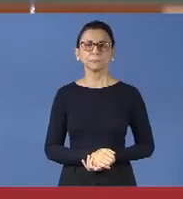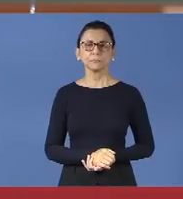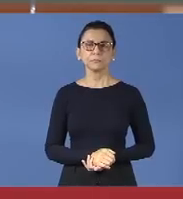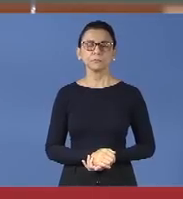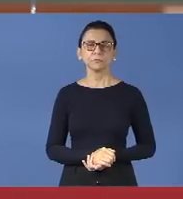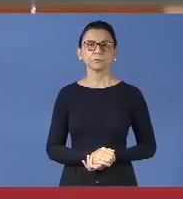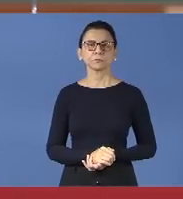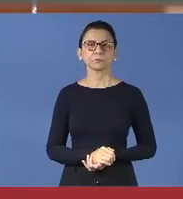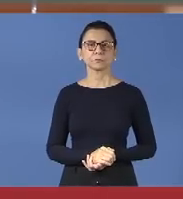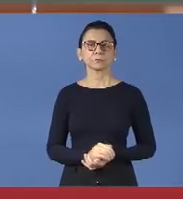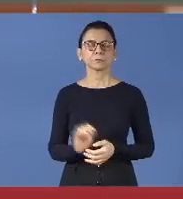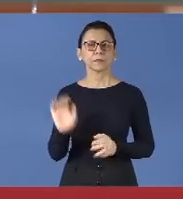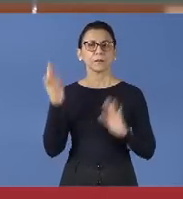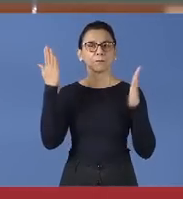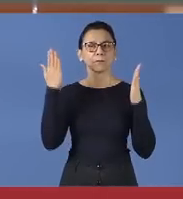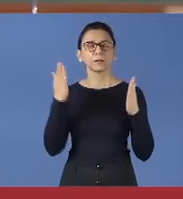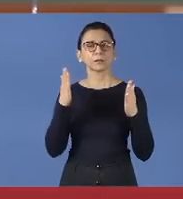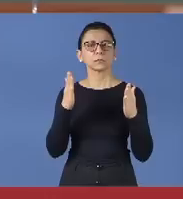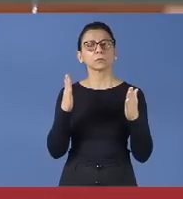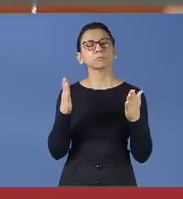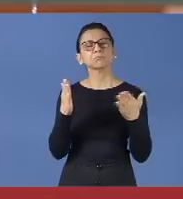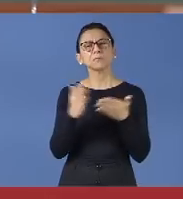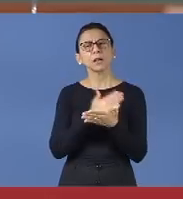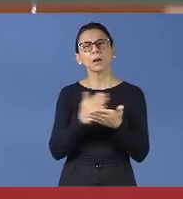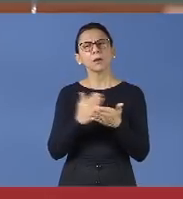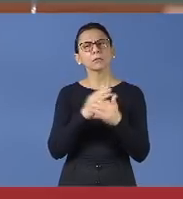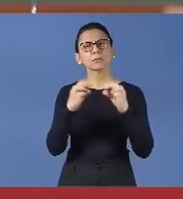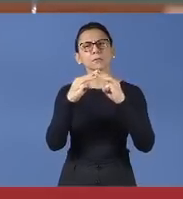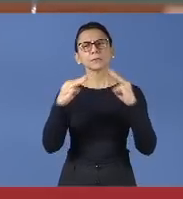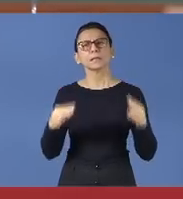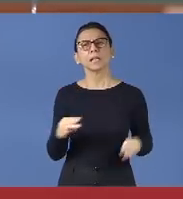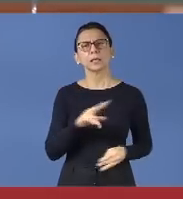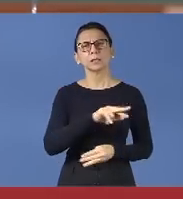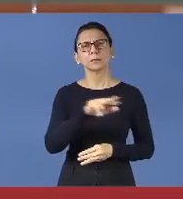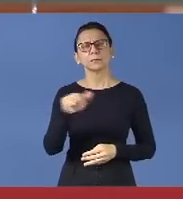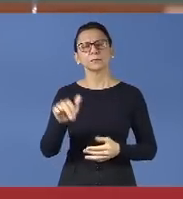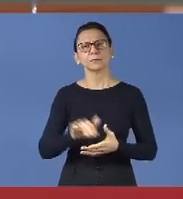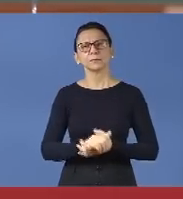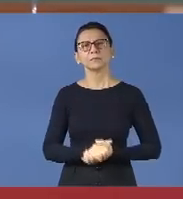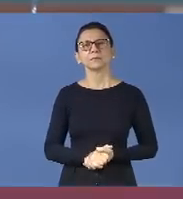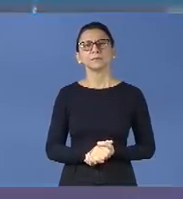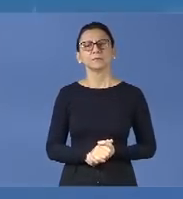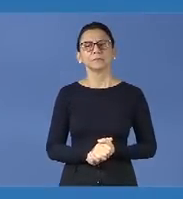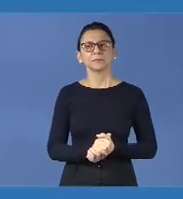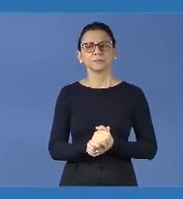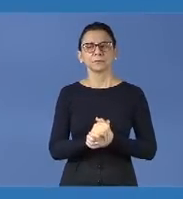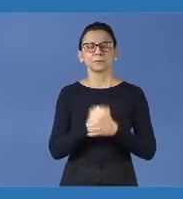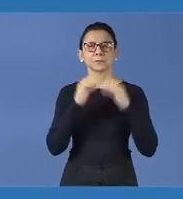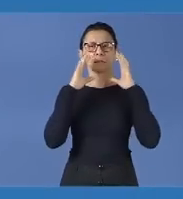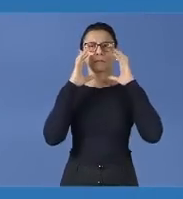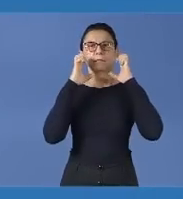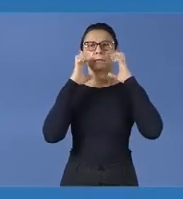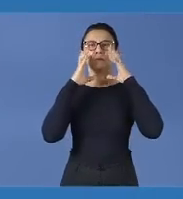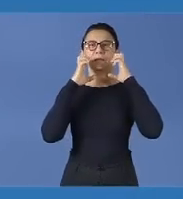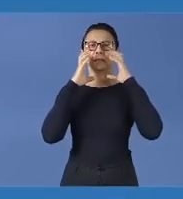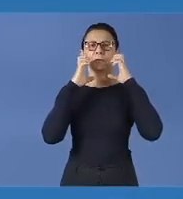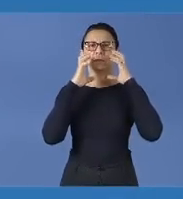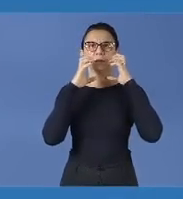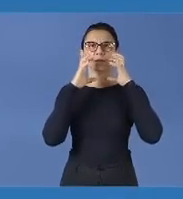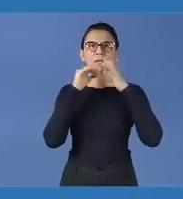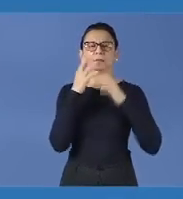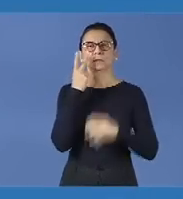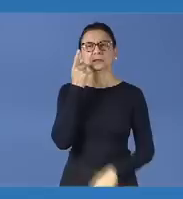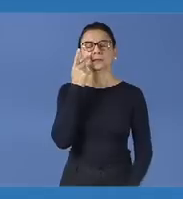deste evento os nossos irmãos de alguns manaíns do Brasil, como o caso do manaim de Maranguape, no estado do